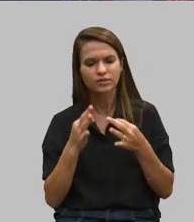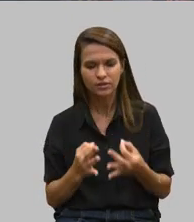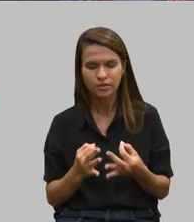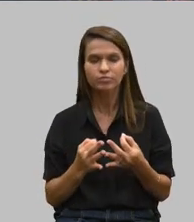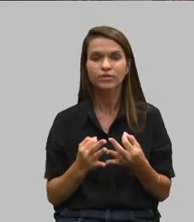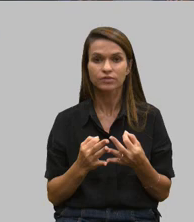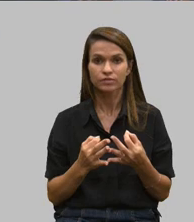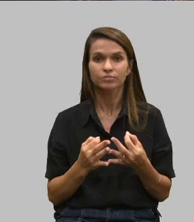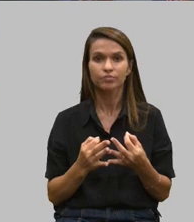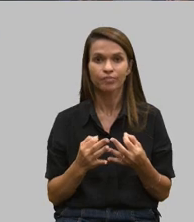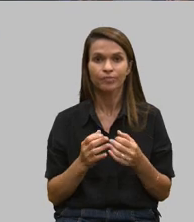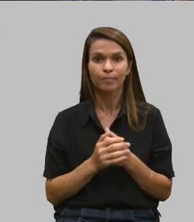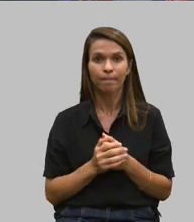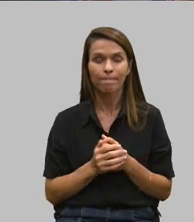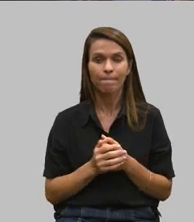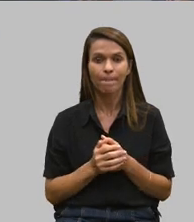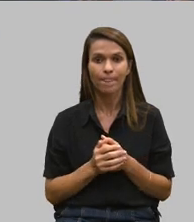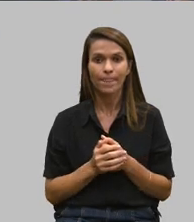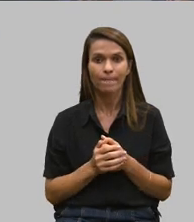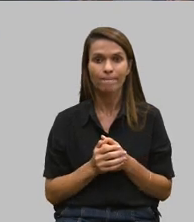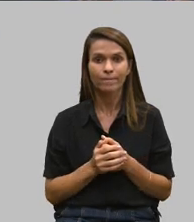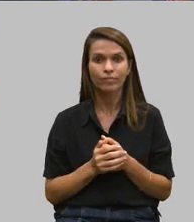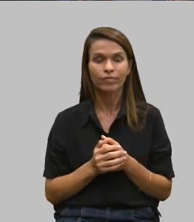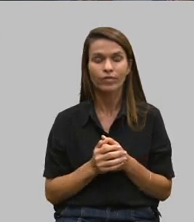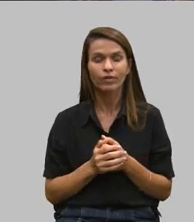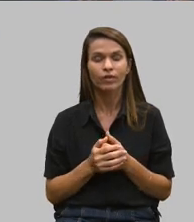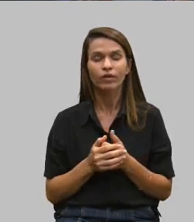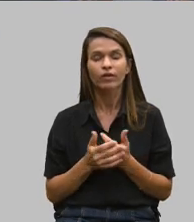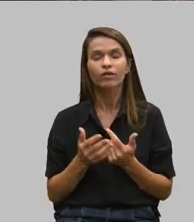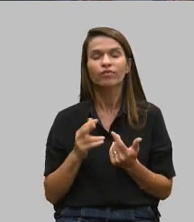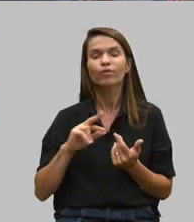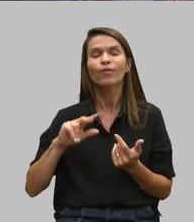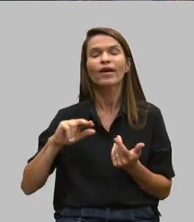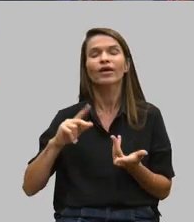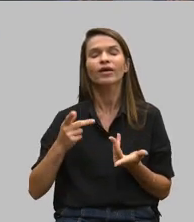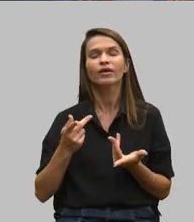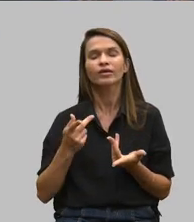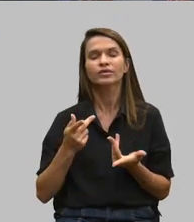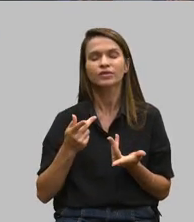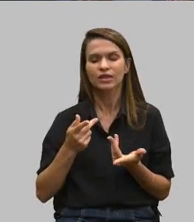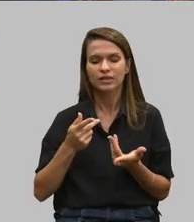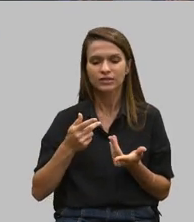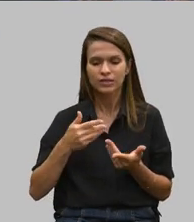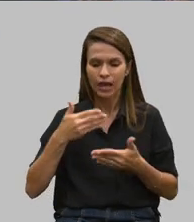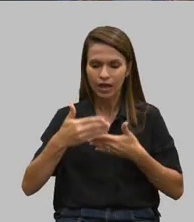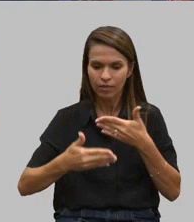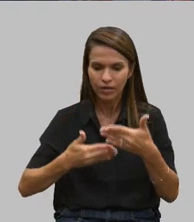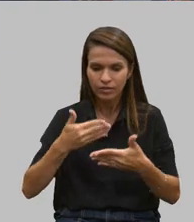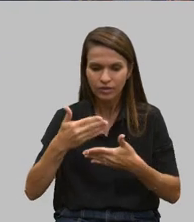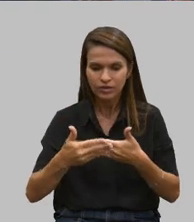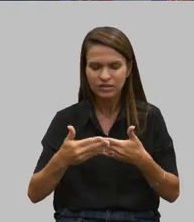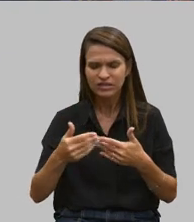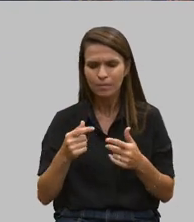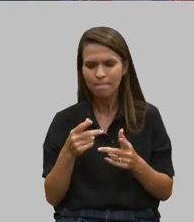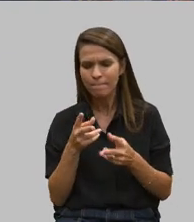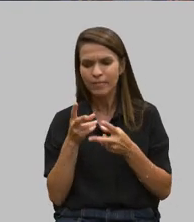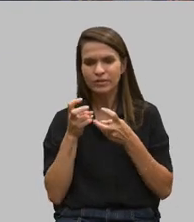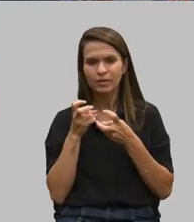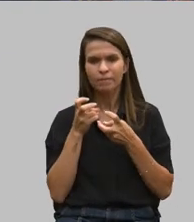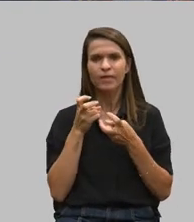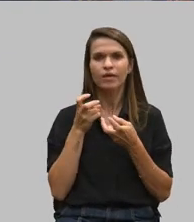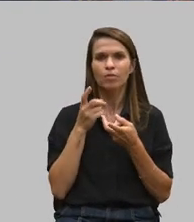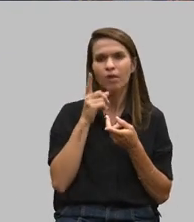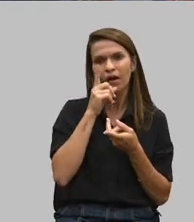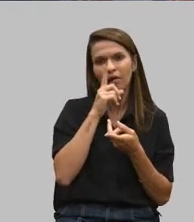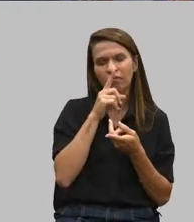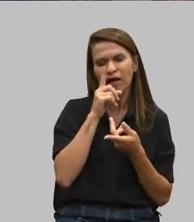muito simples e não significando que nessa triagem se der realmente uma deficiência provável significa que